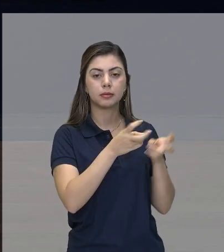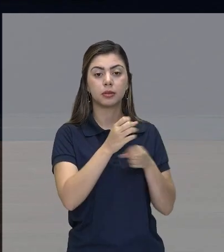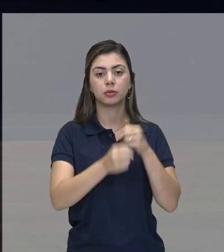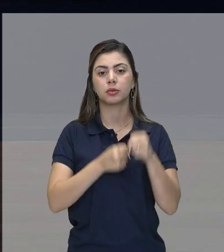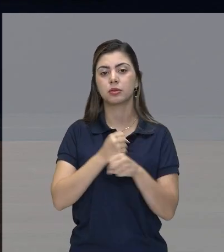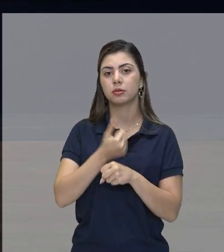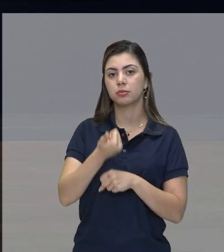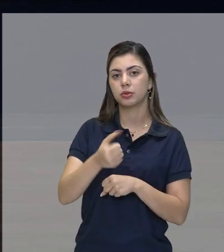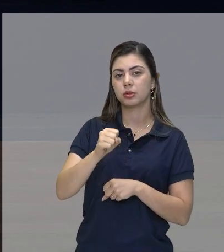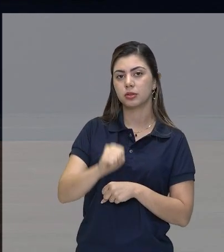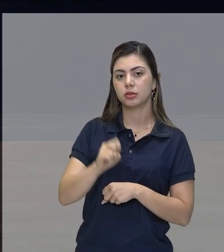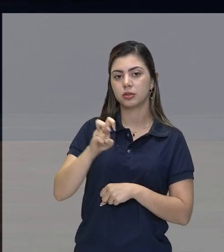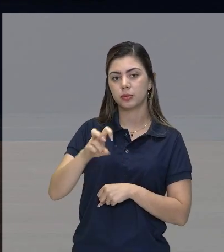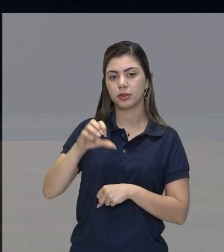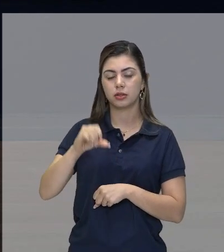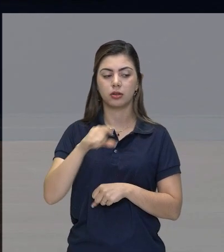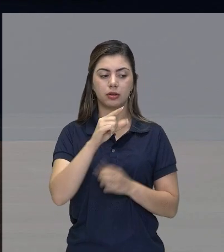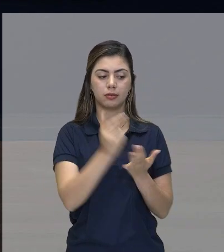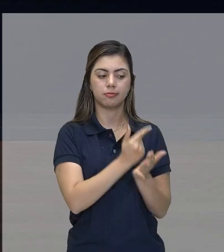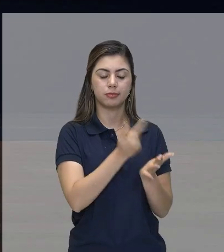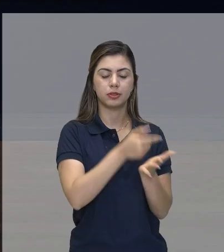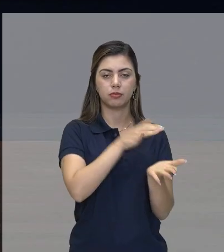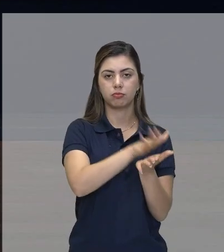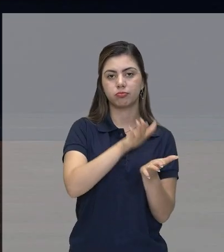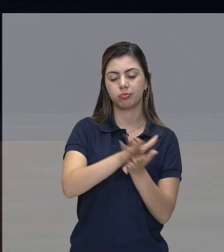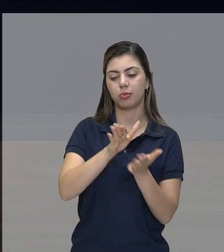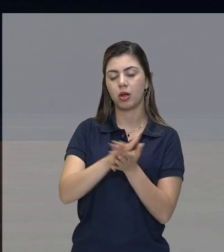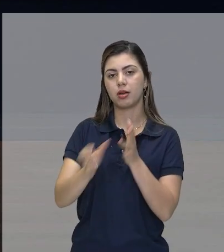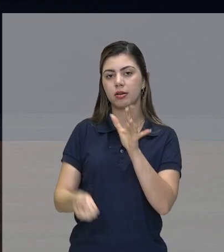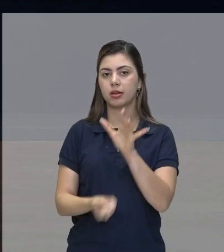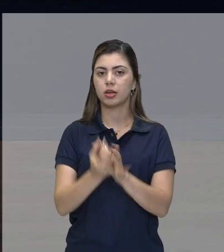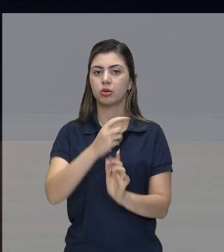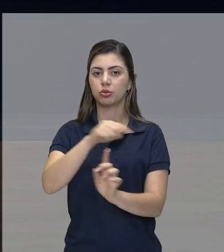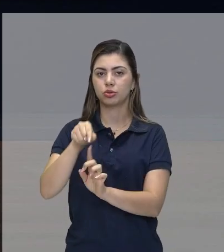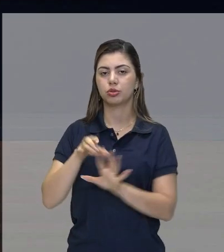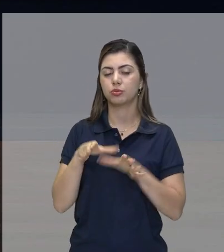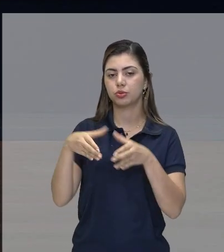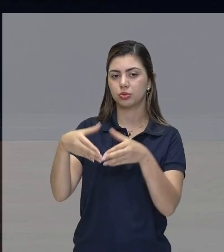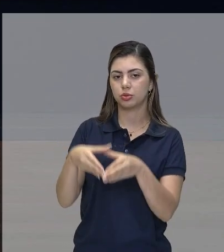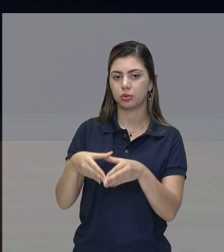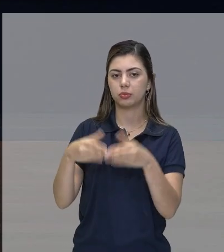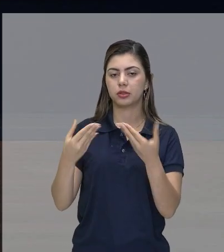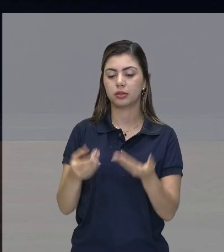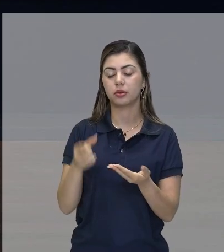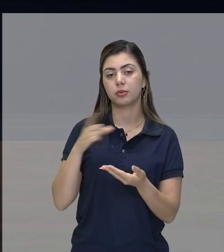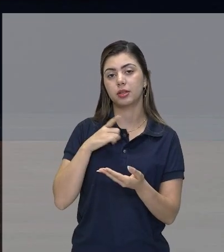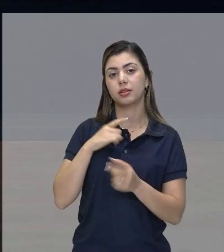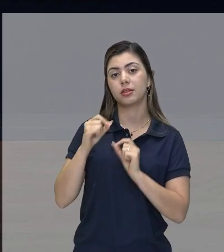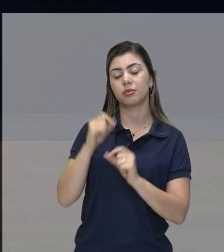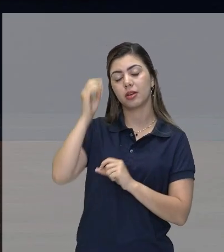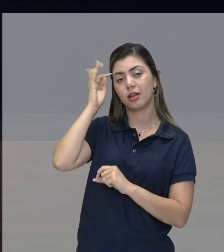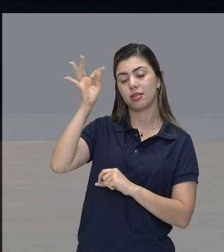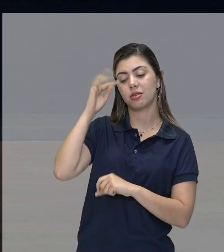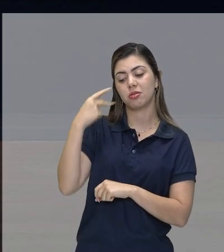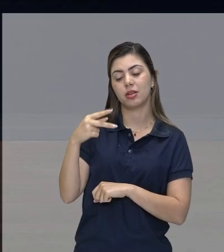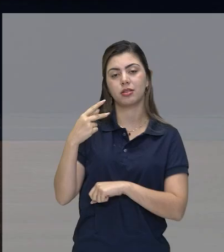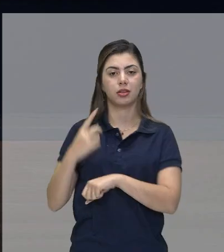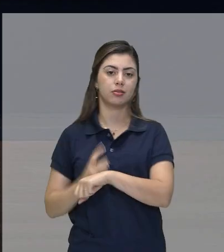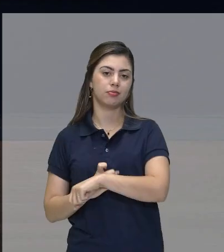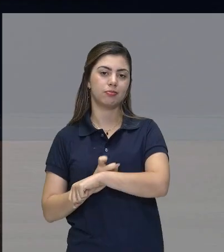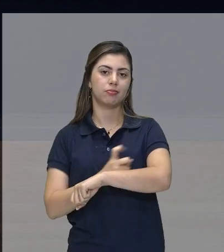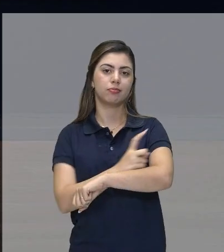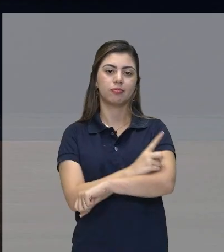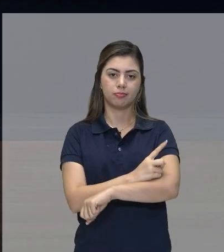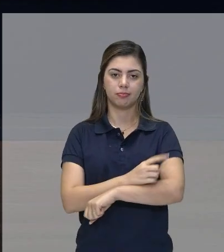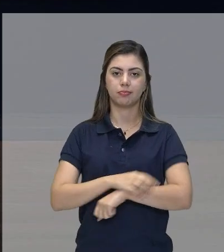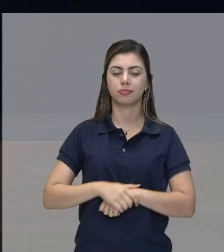ele publicou o livro A Origem das Espécies, onde apresentou ali a sua teoria da evolução por seleção